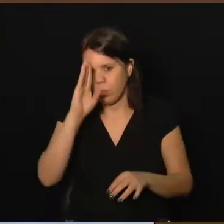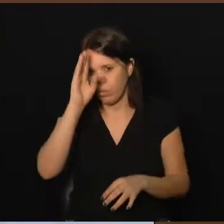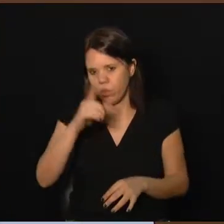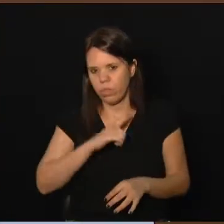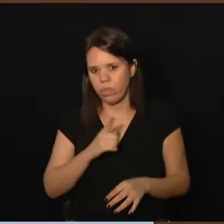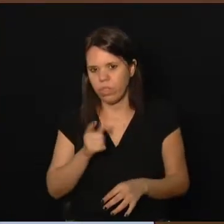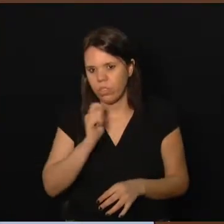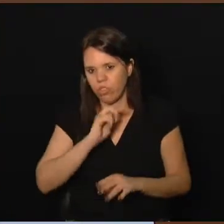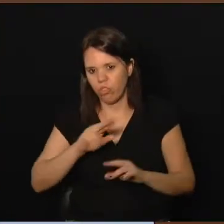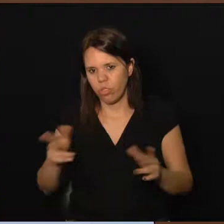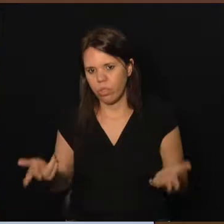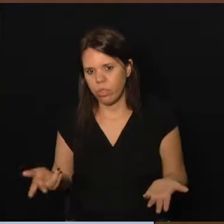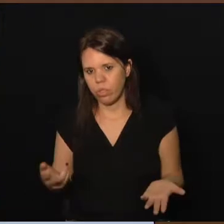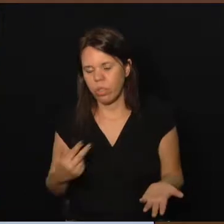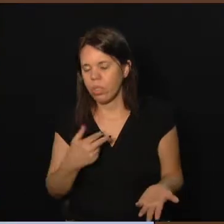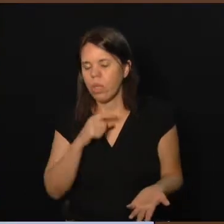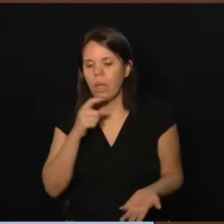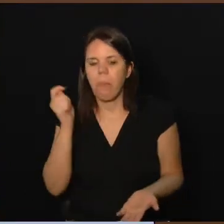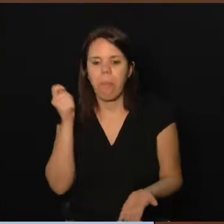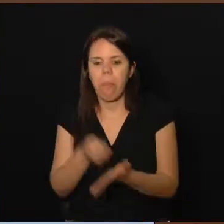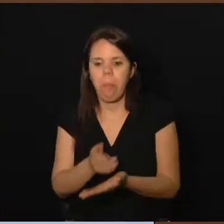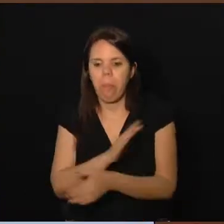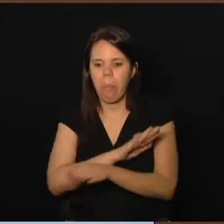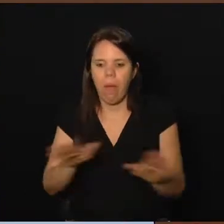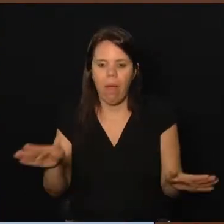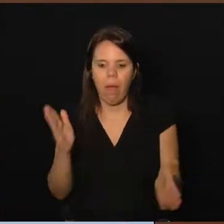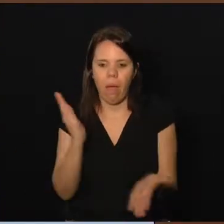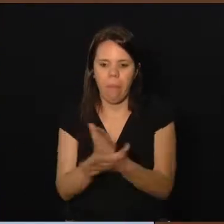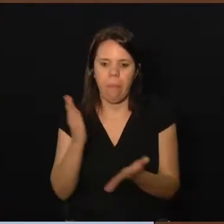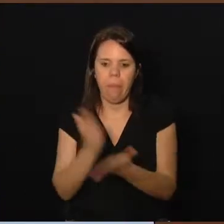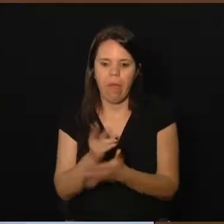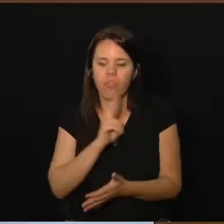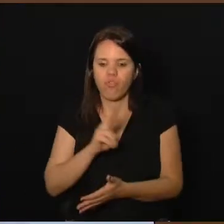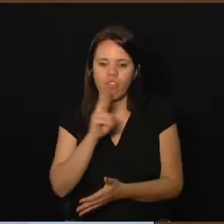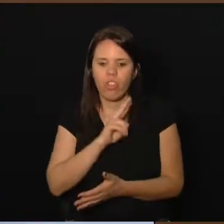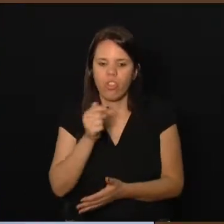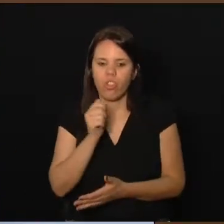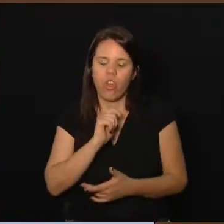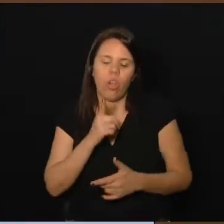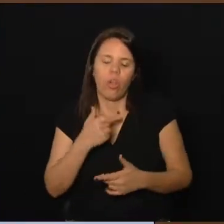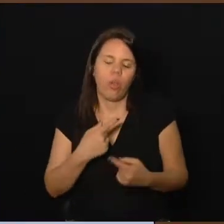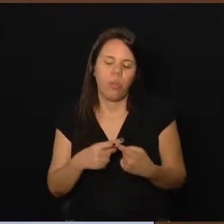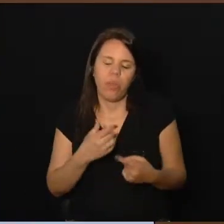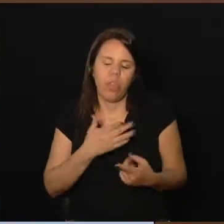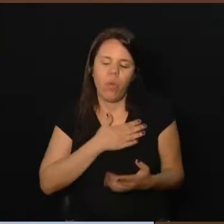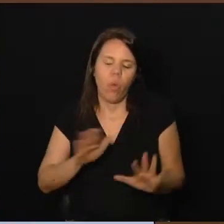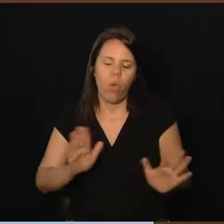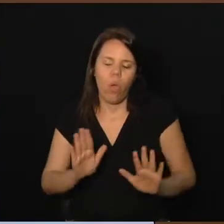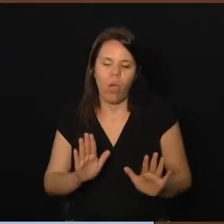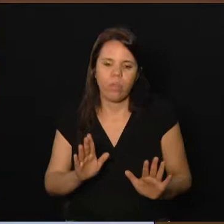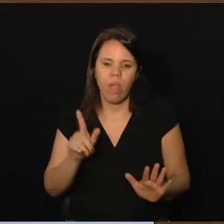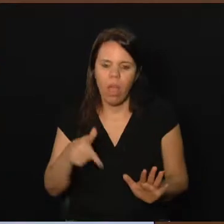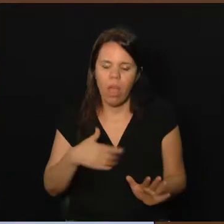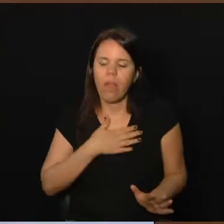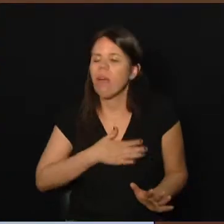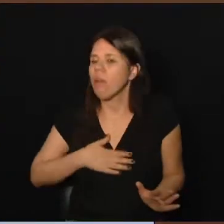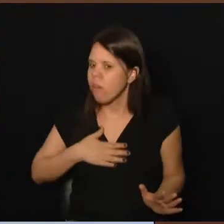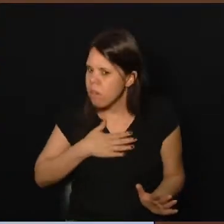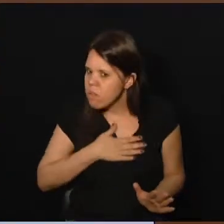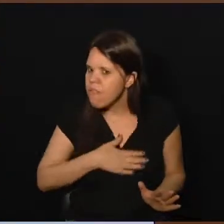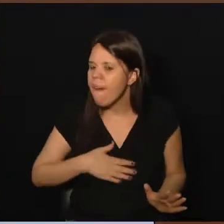droga, né? Ninguém para de usar droga porque deixou de gostar. A droga, ela é prazerosa. Sensação de